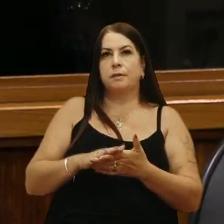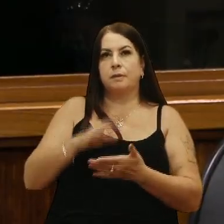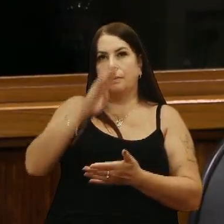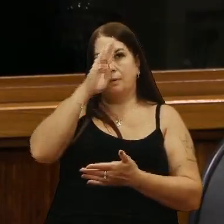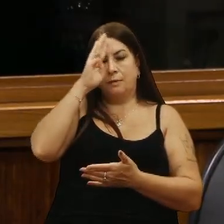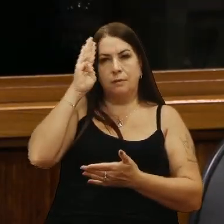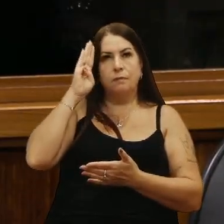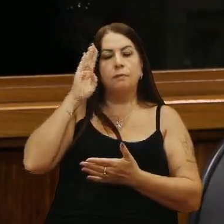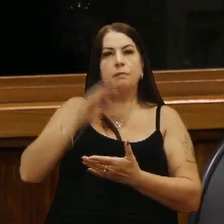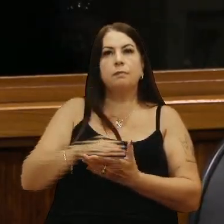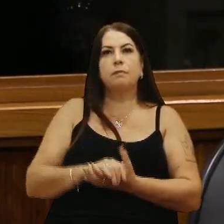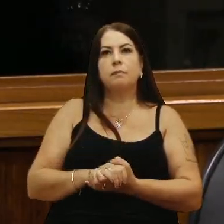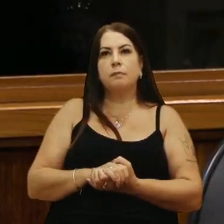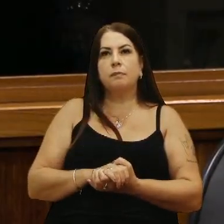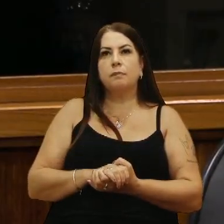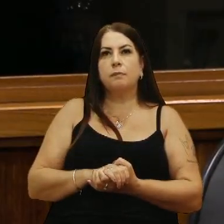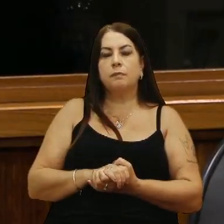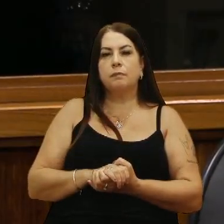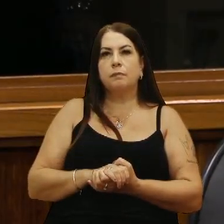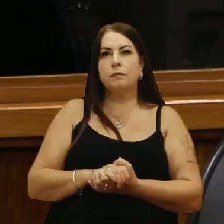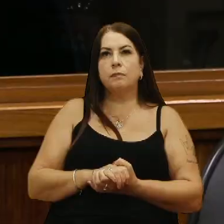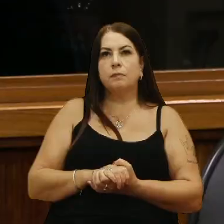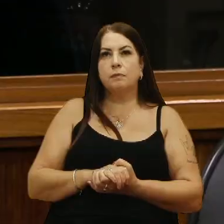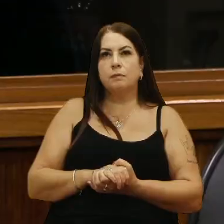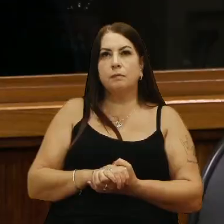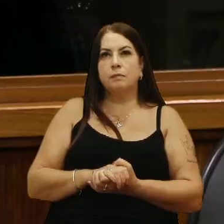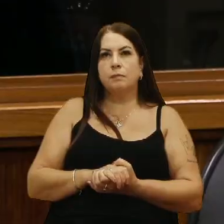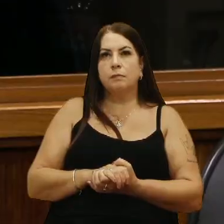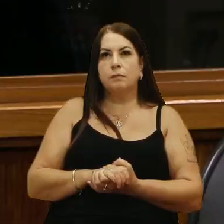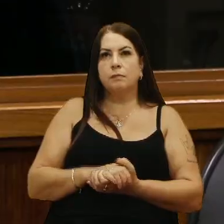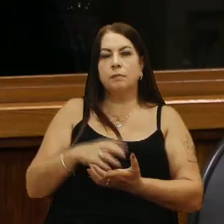Adriano Bressan, que tem a